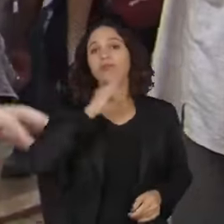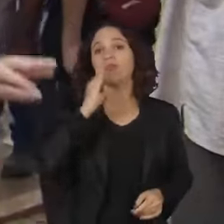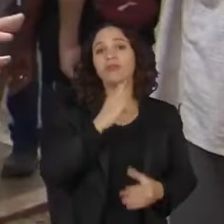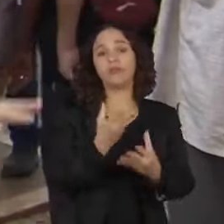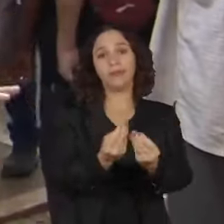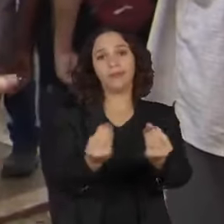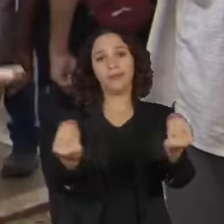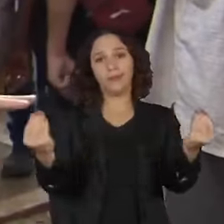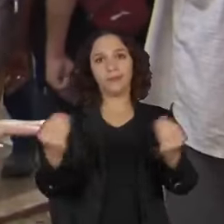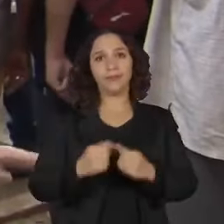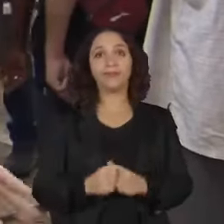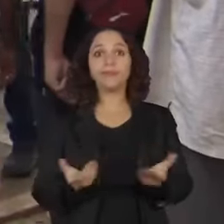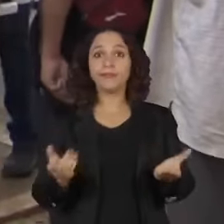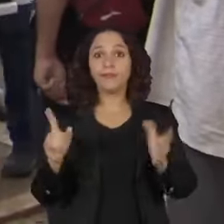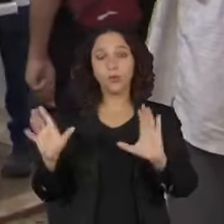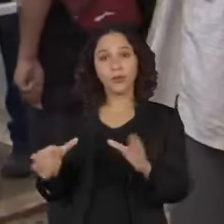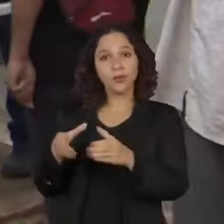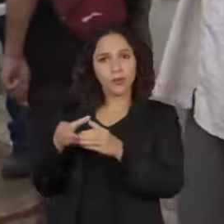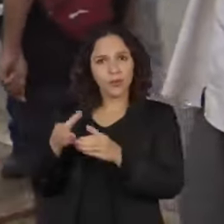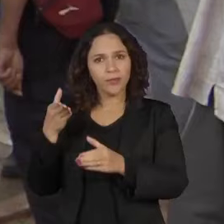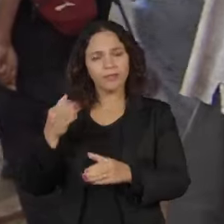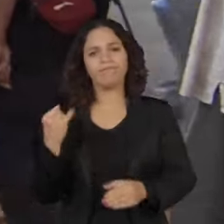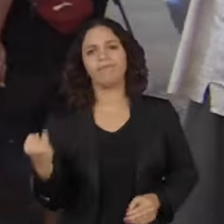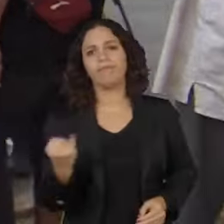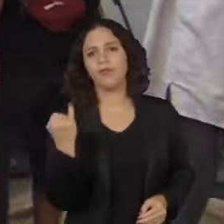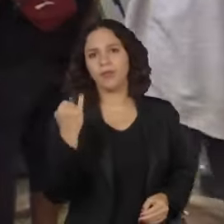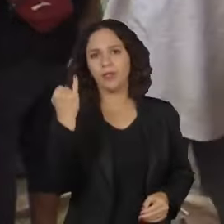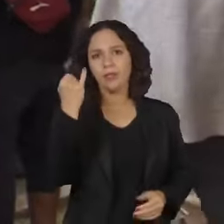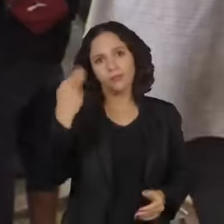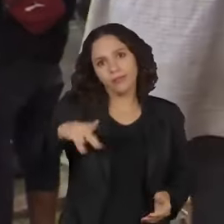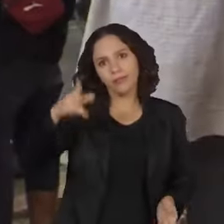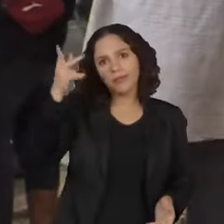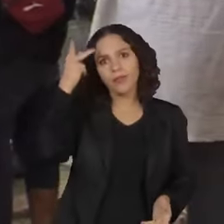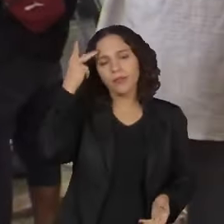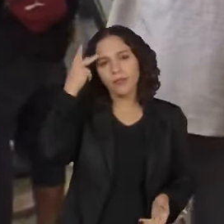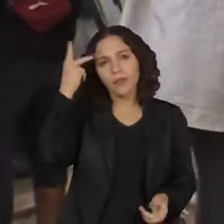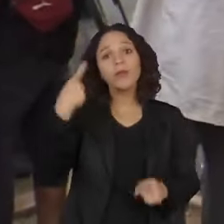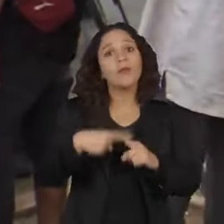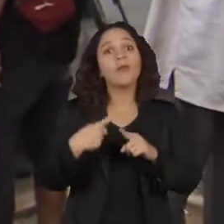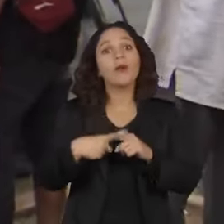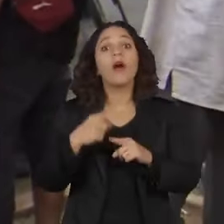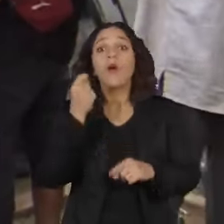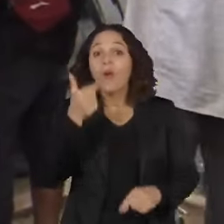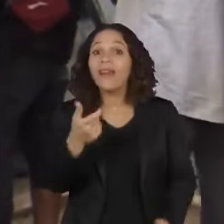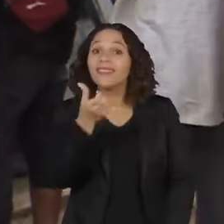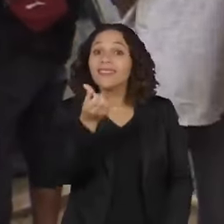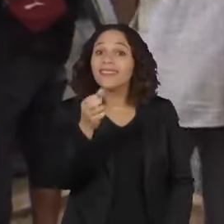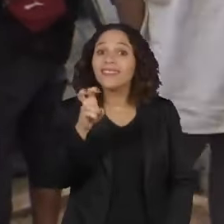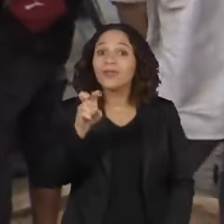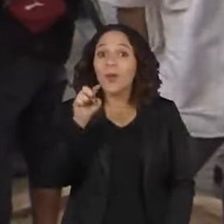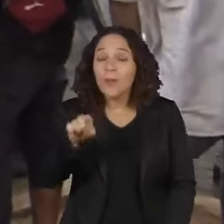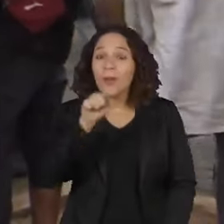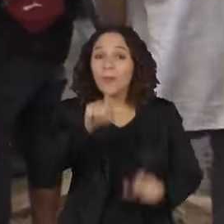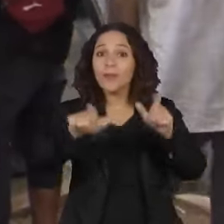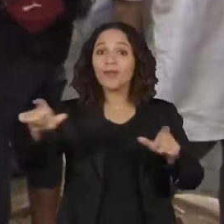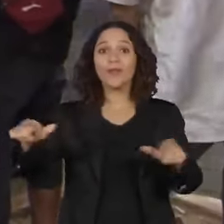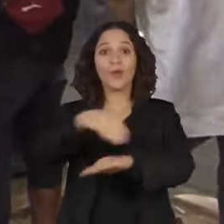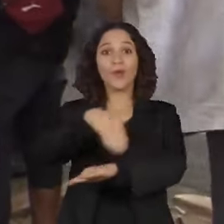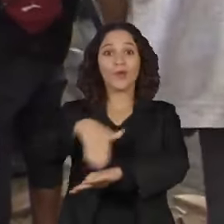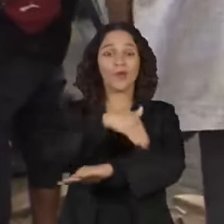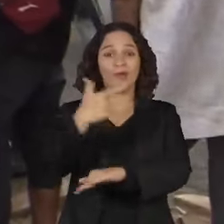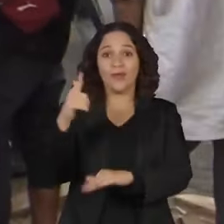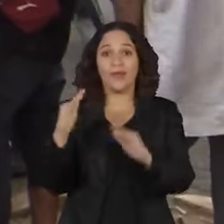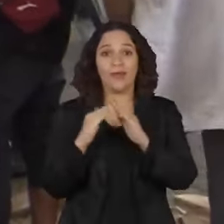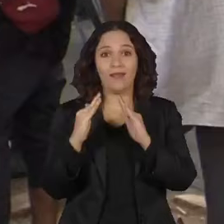fome movimentos como Esses são essenciais numa cidade que tem quase 65.000 pessoas vivendo nas ruas segundo